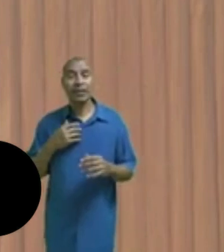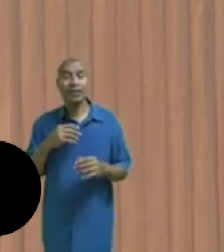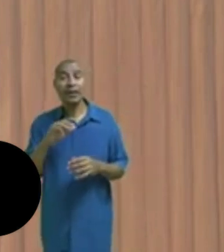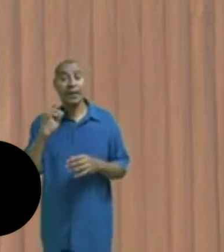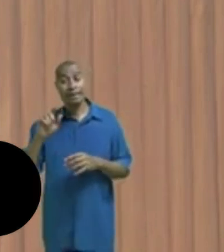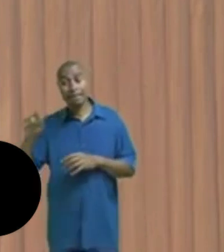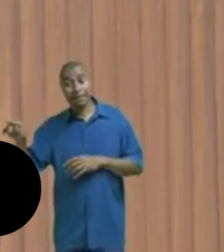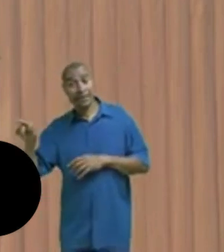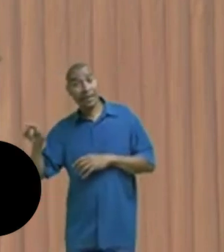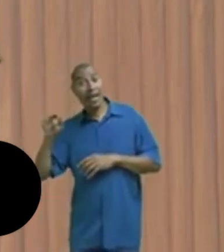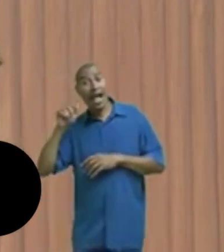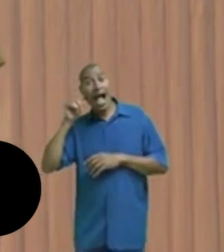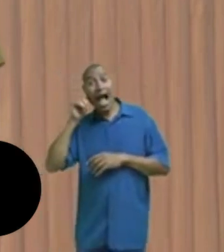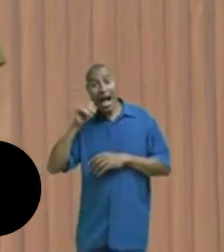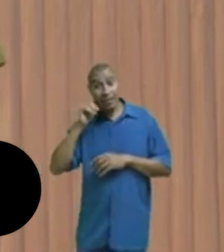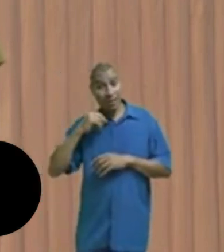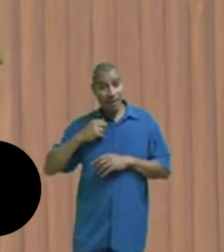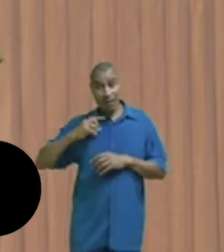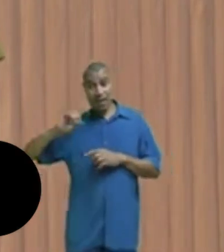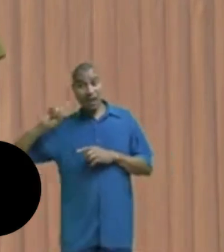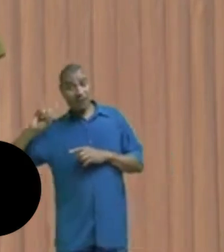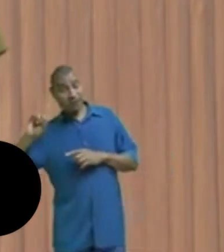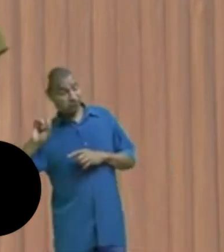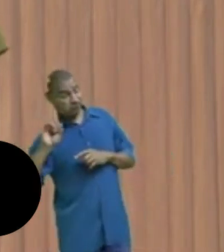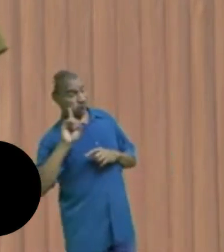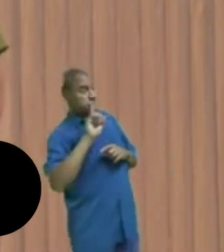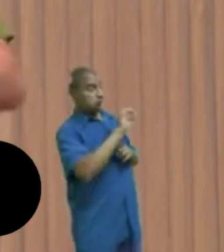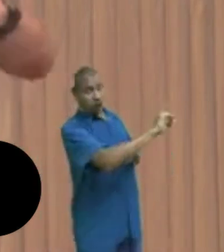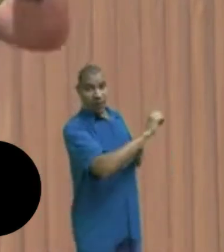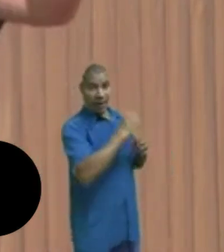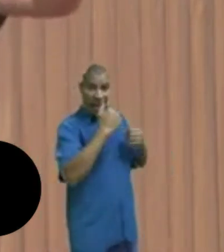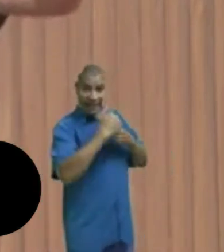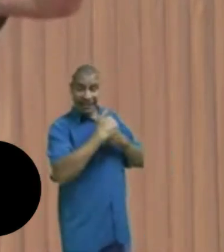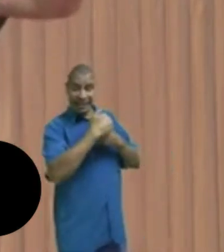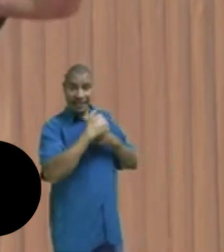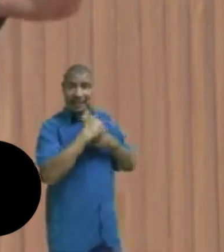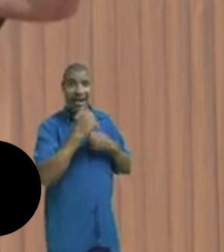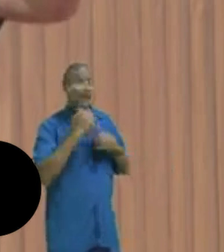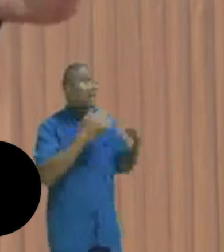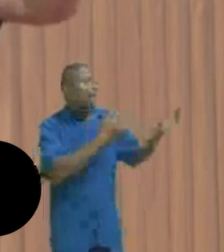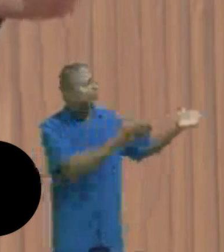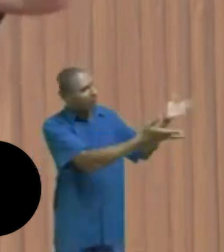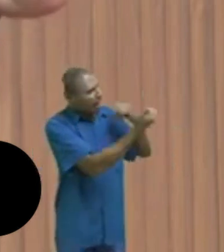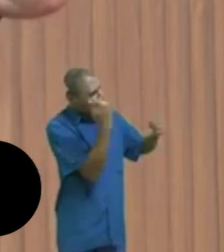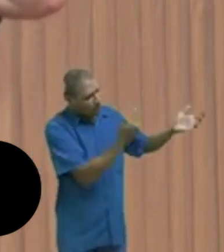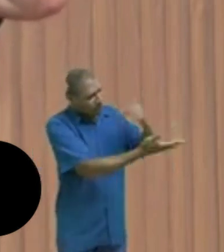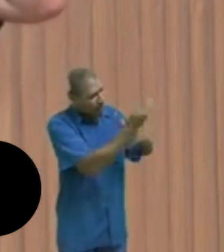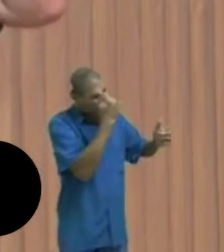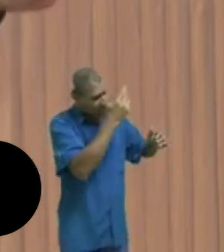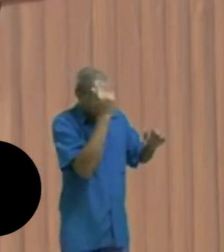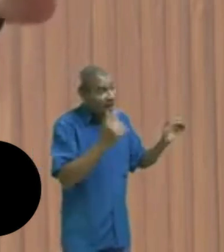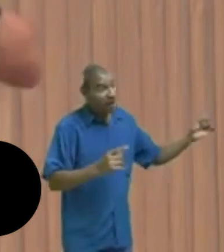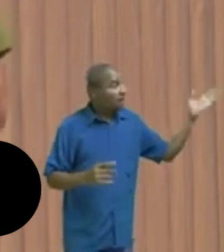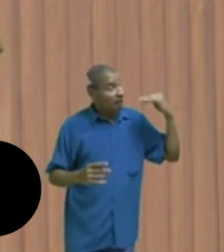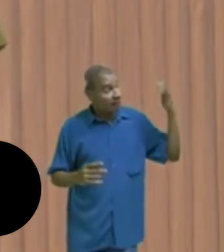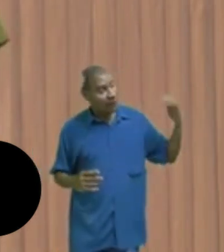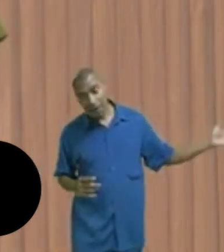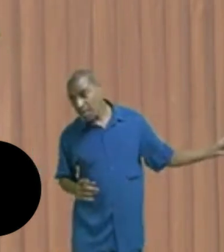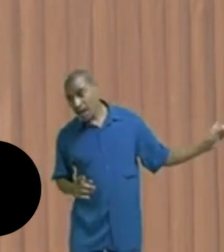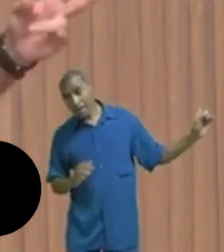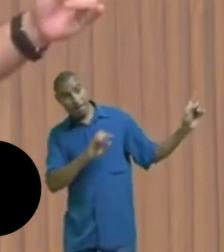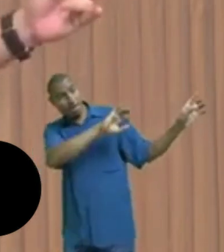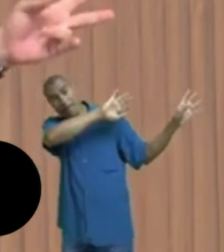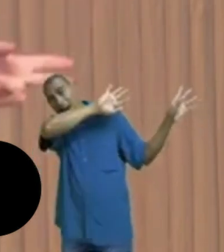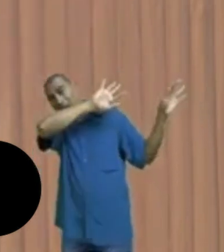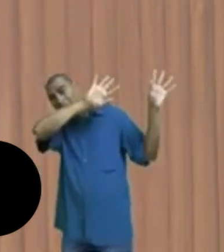Cristo, encontrei ele. E eles vão. E Jesus ensina e fica com eles